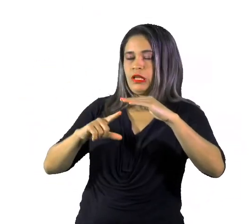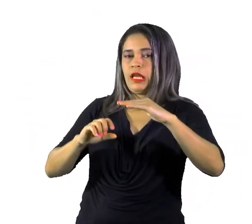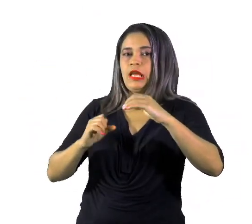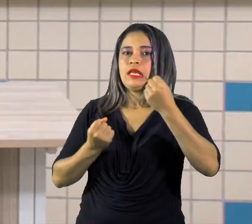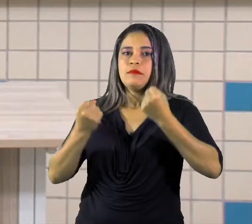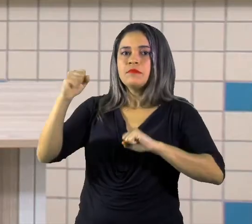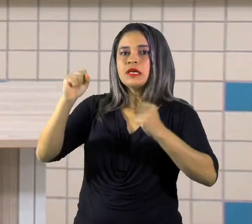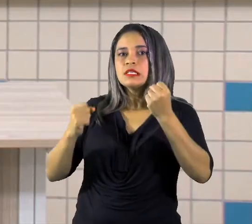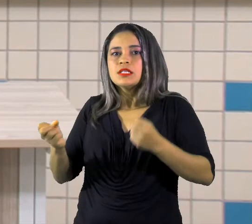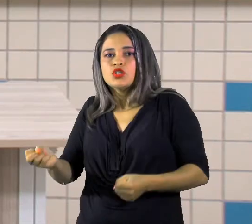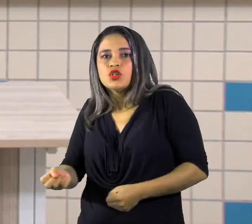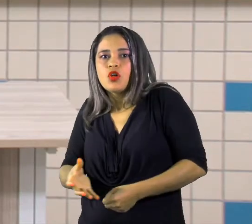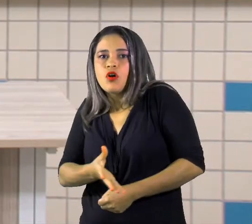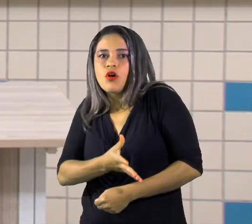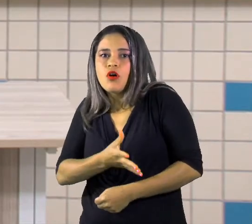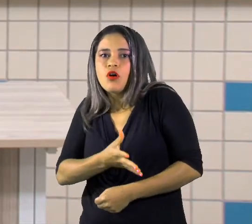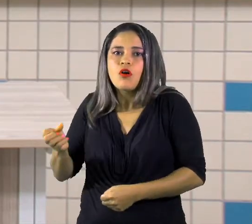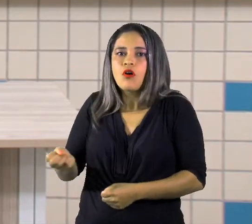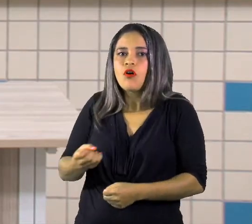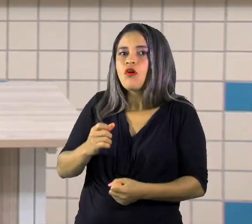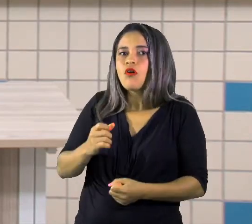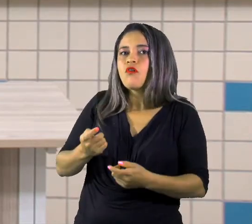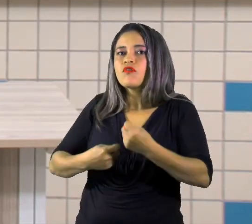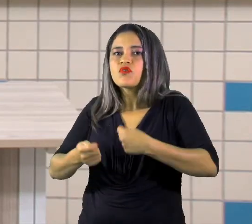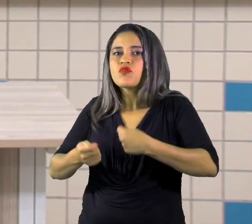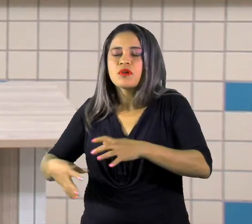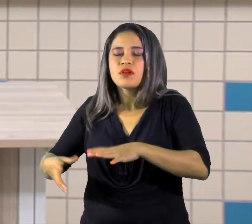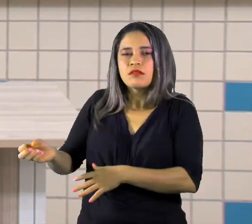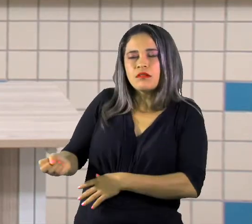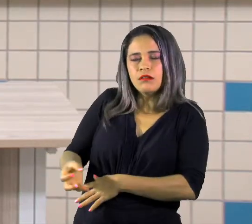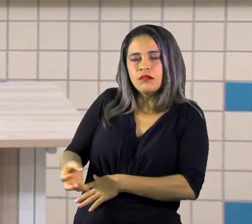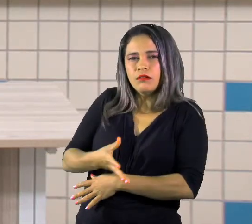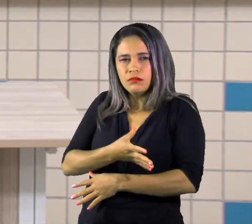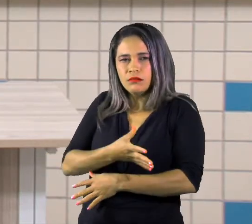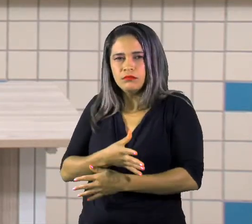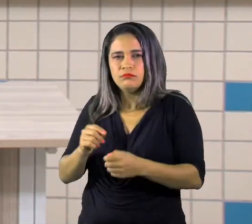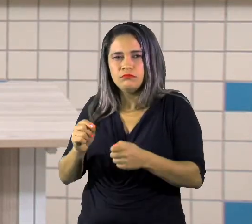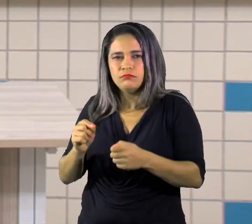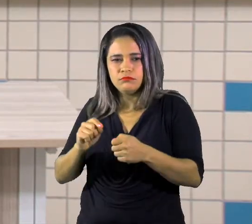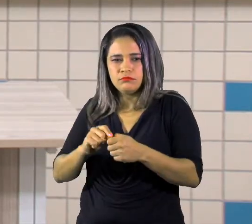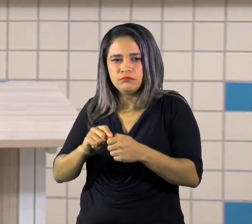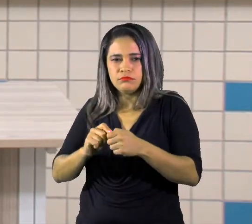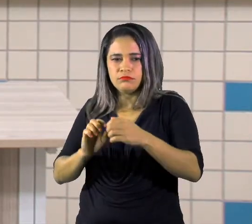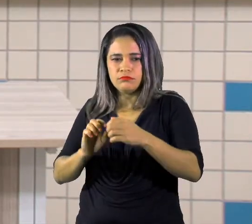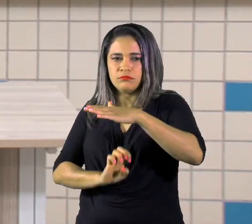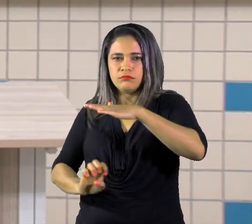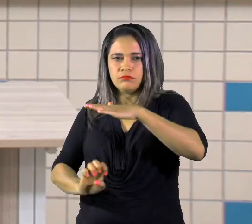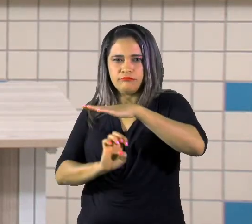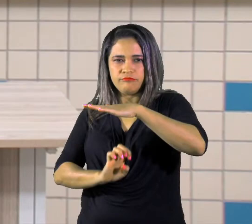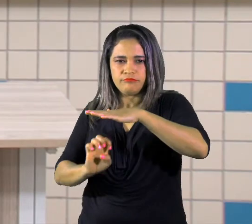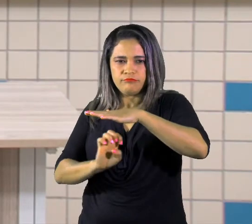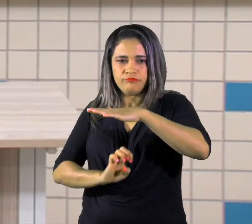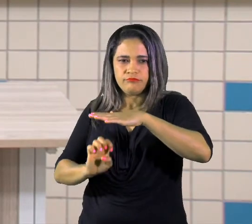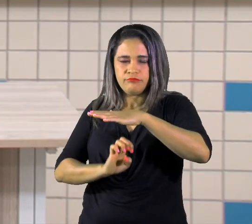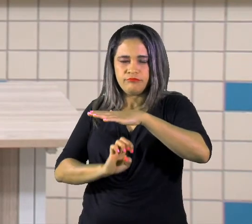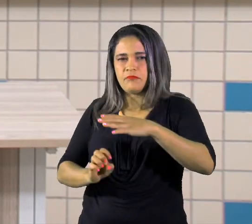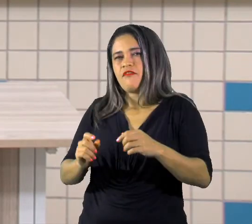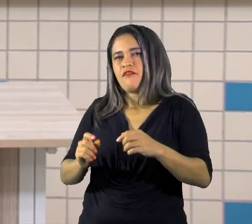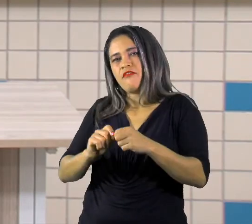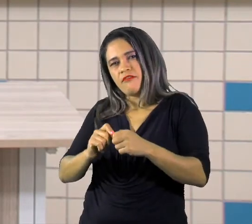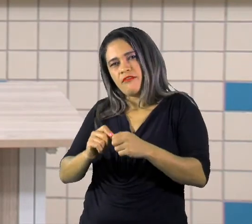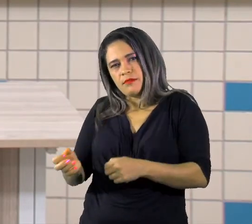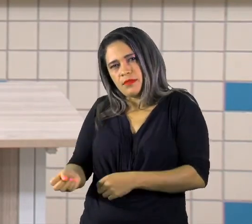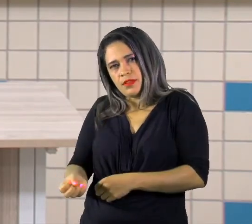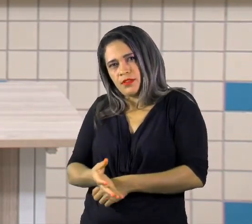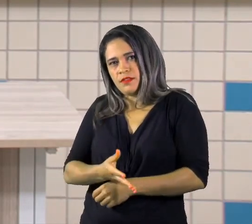mais recentes, são empresas e economias mais novas, foram feitas mais recentemente. Os